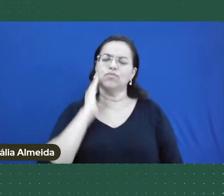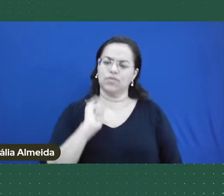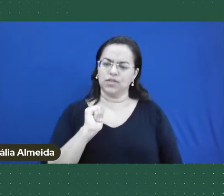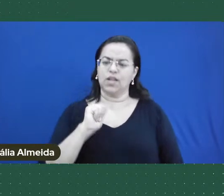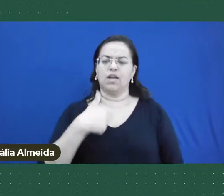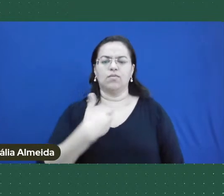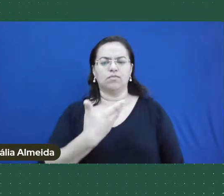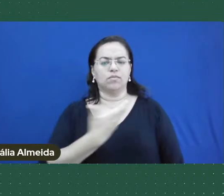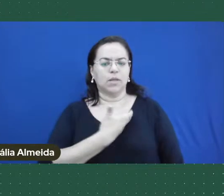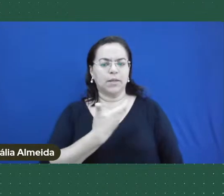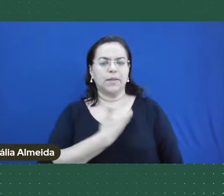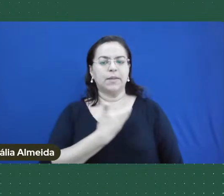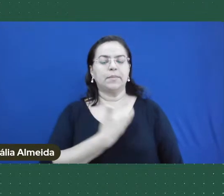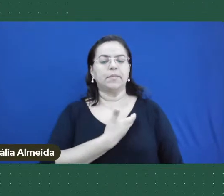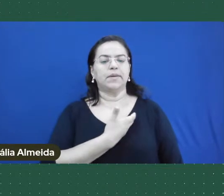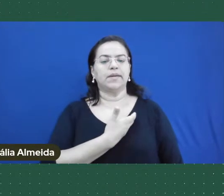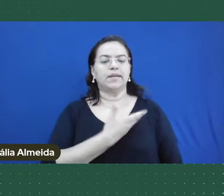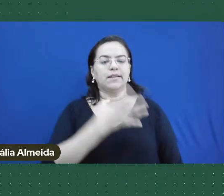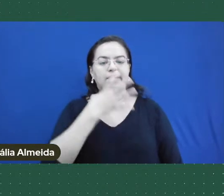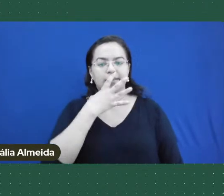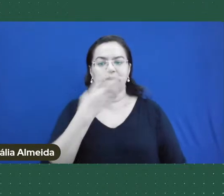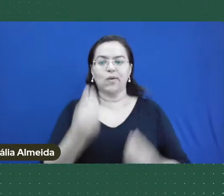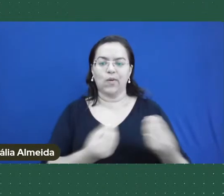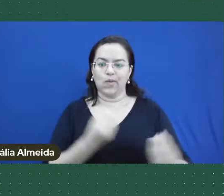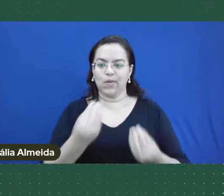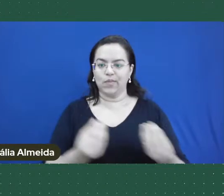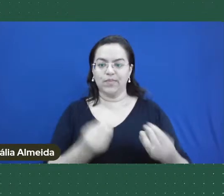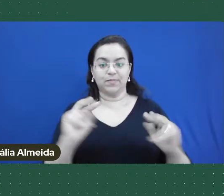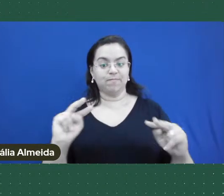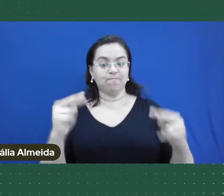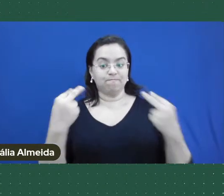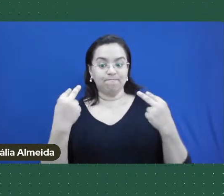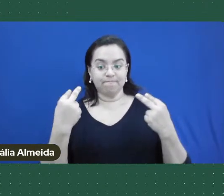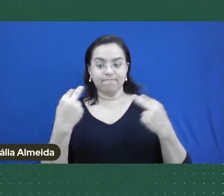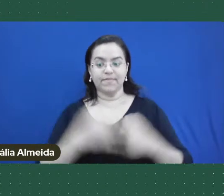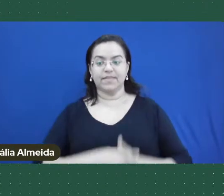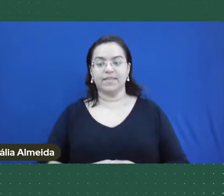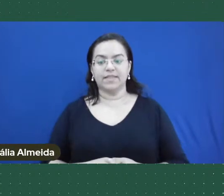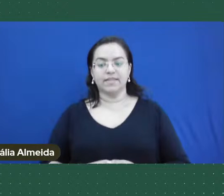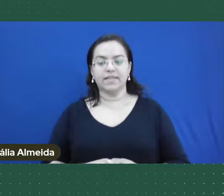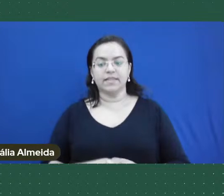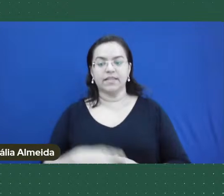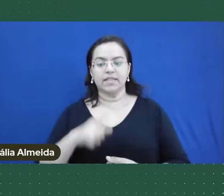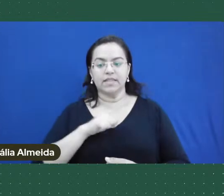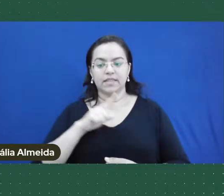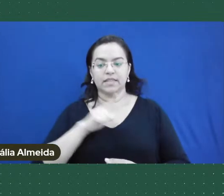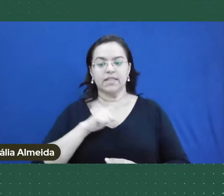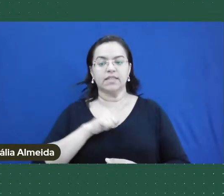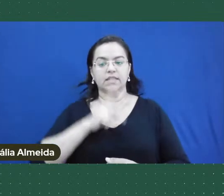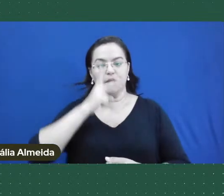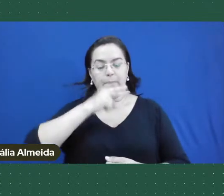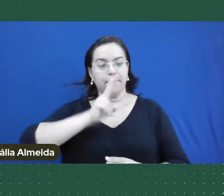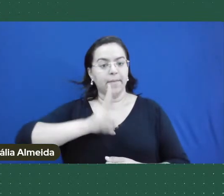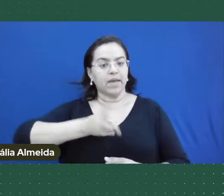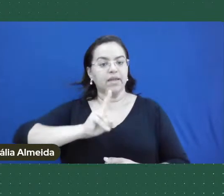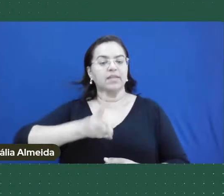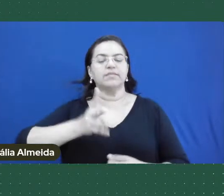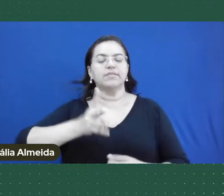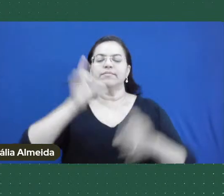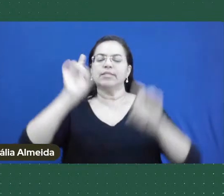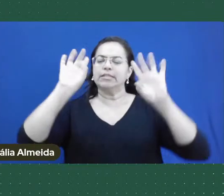Nacional estão prestigiando esse evento, assistindo aqui, os meus alunos também. Sempre é um